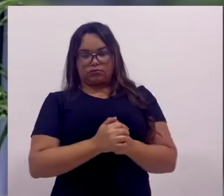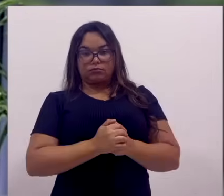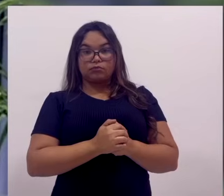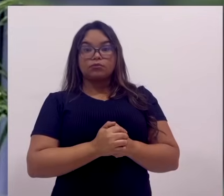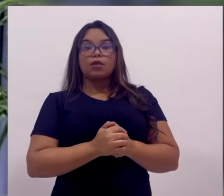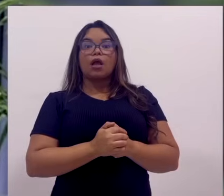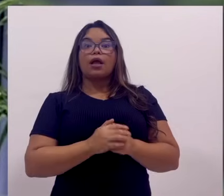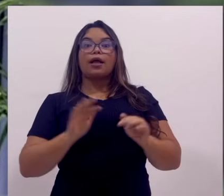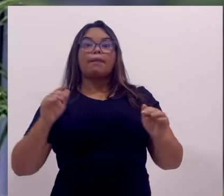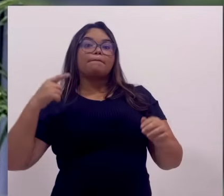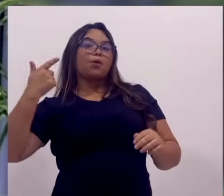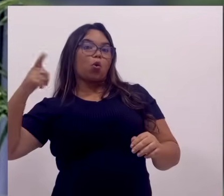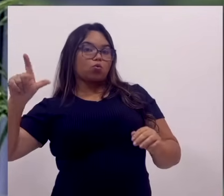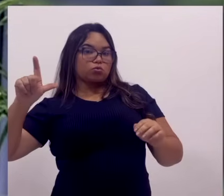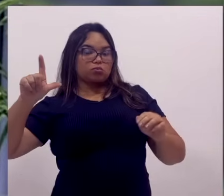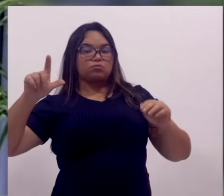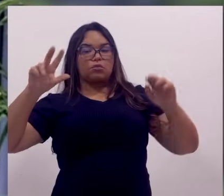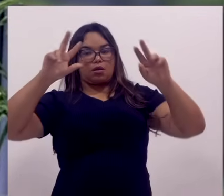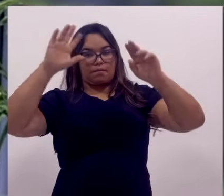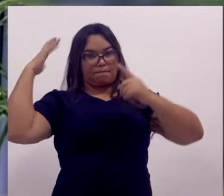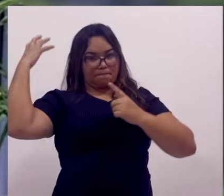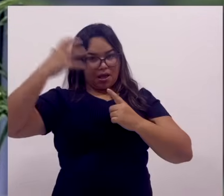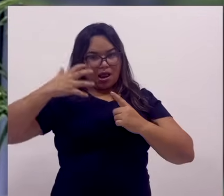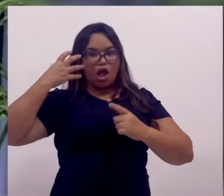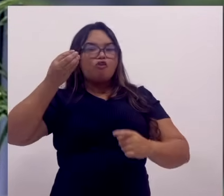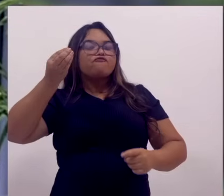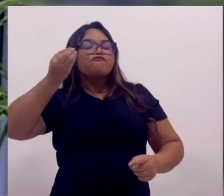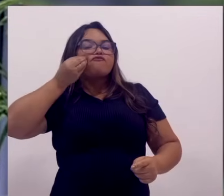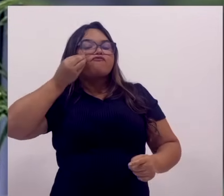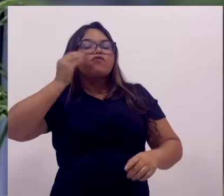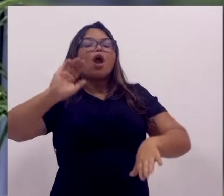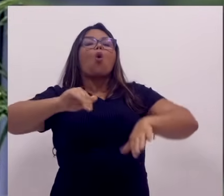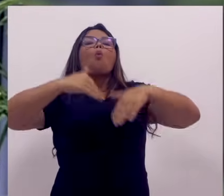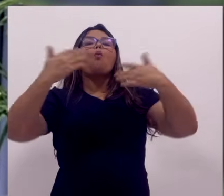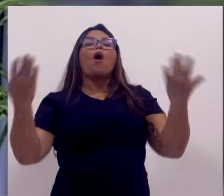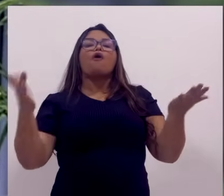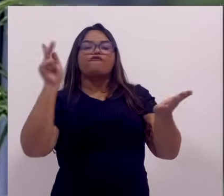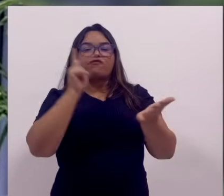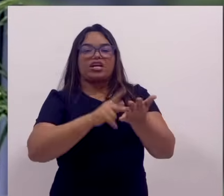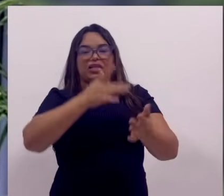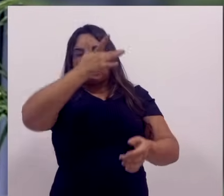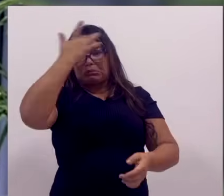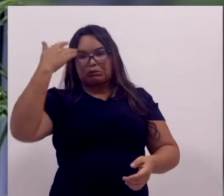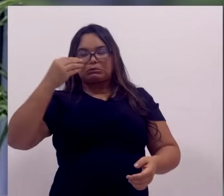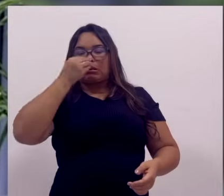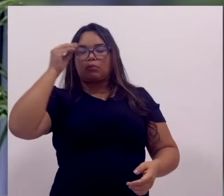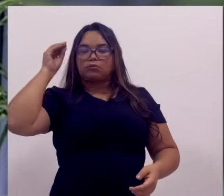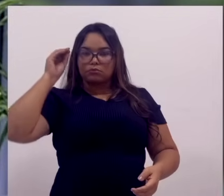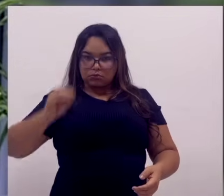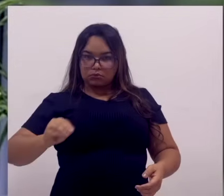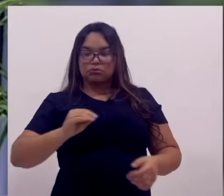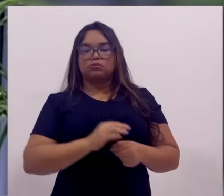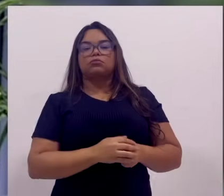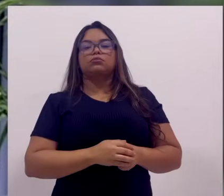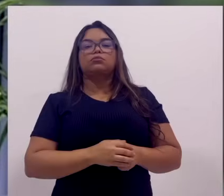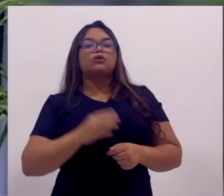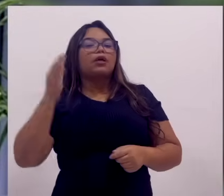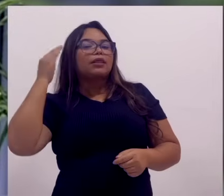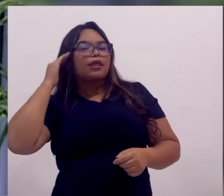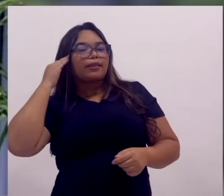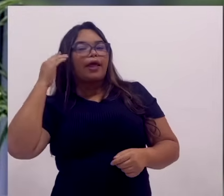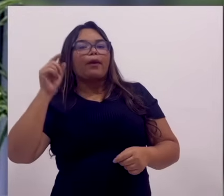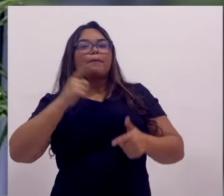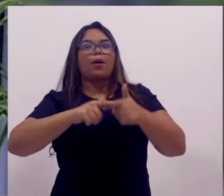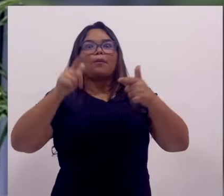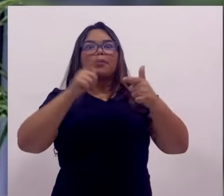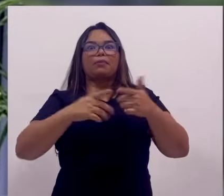vamos descobrir que verdade foi jogada ao solo e pisoteada. Nós vamos descobrir o tamanho da encrenca na